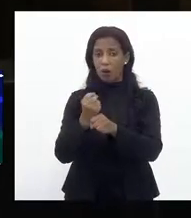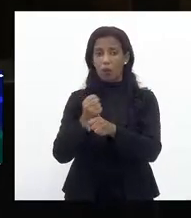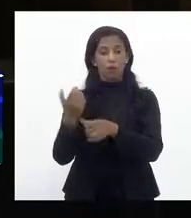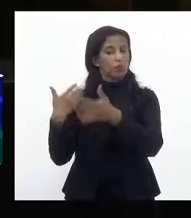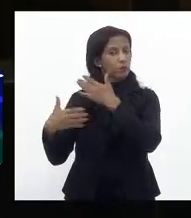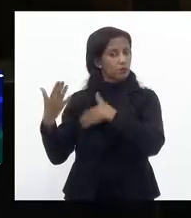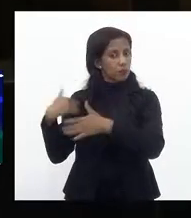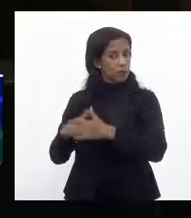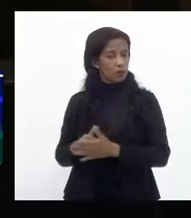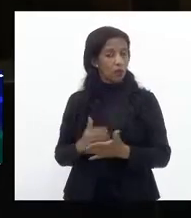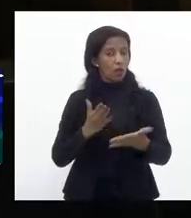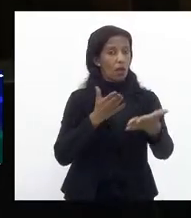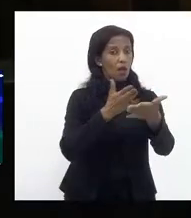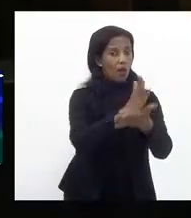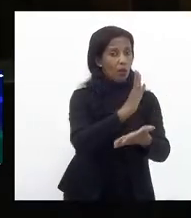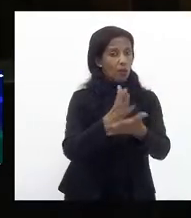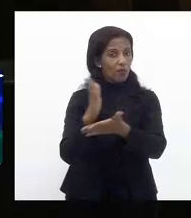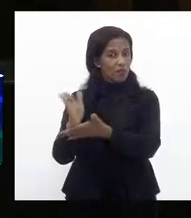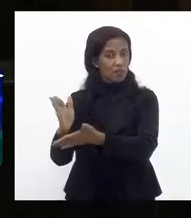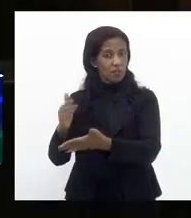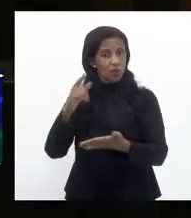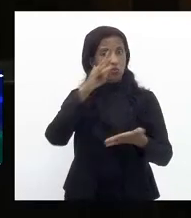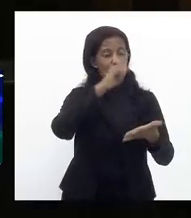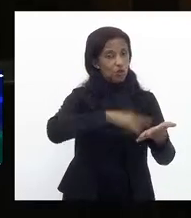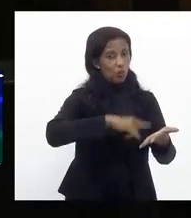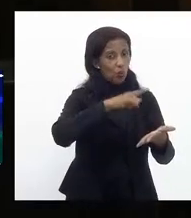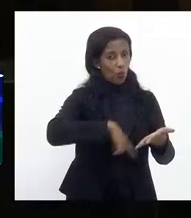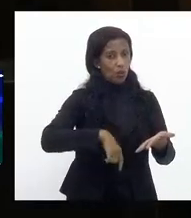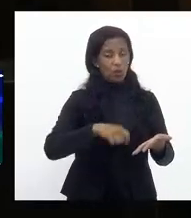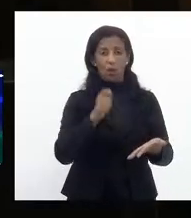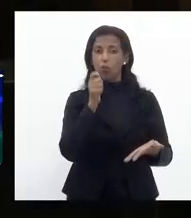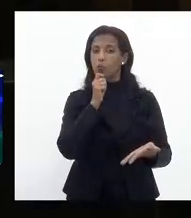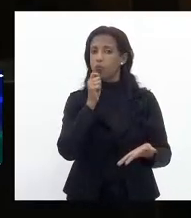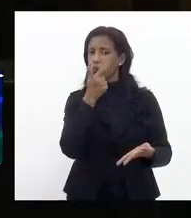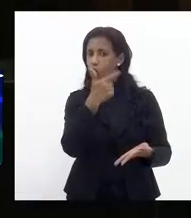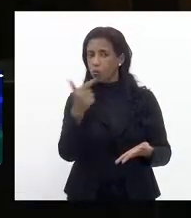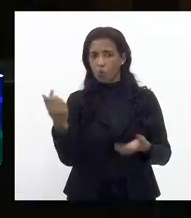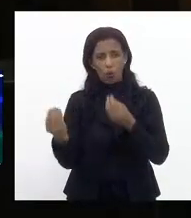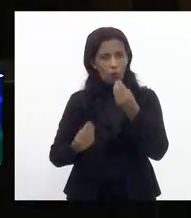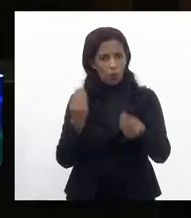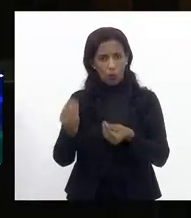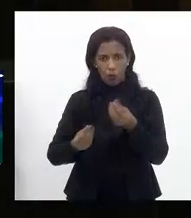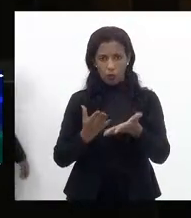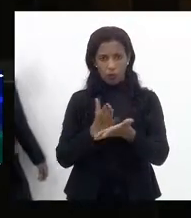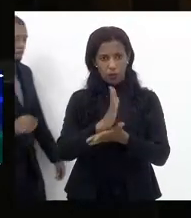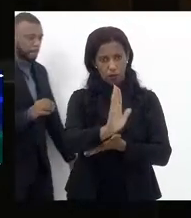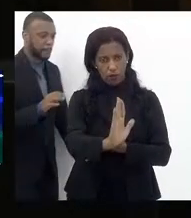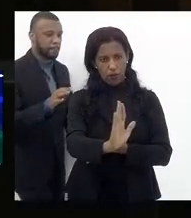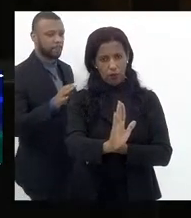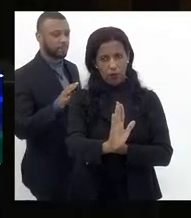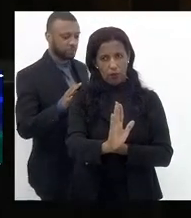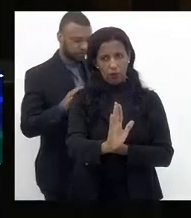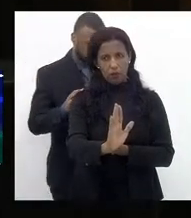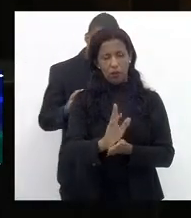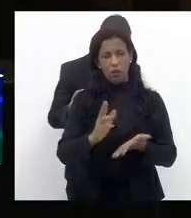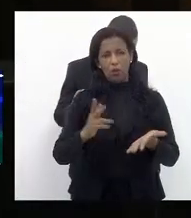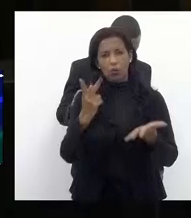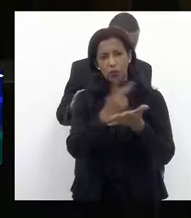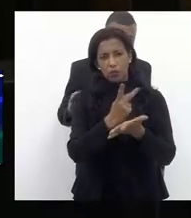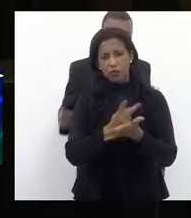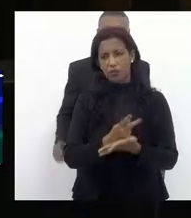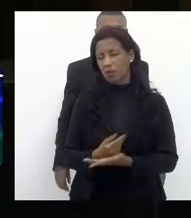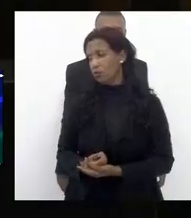passados. Aprovações de contas aonde elas não deveriam ter sido aprovadas, com tanto indícios de